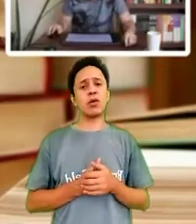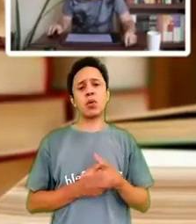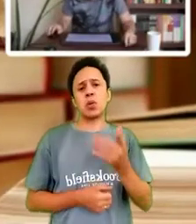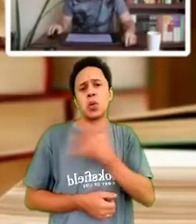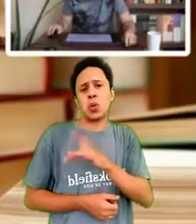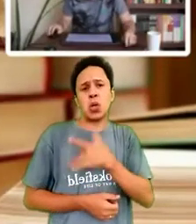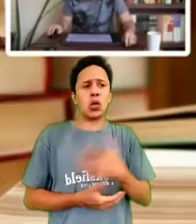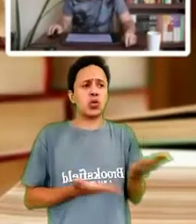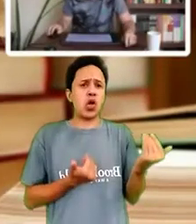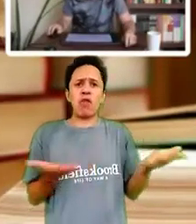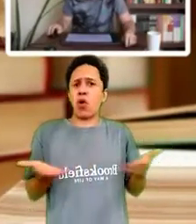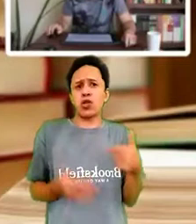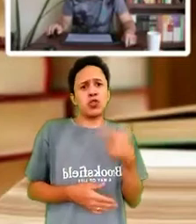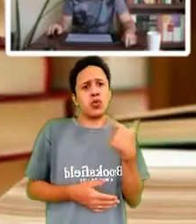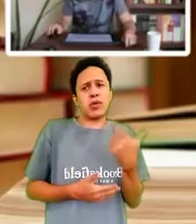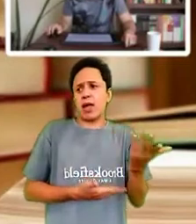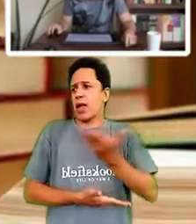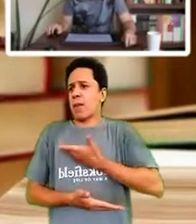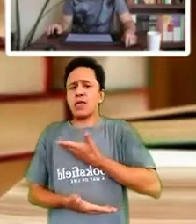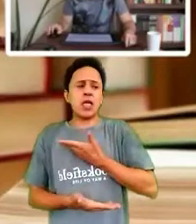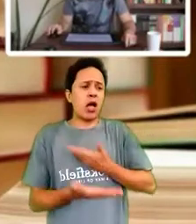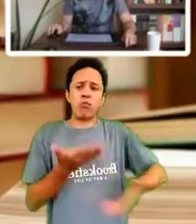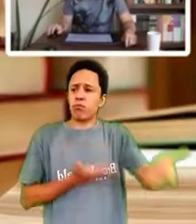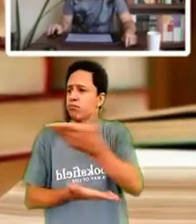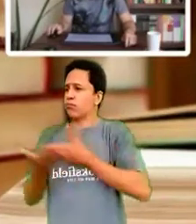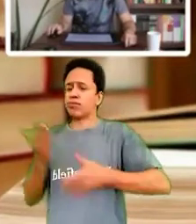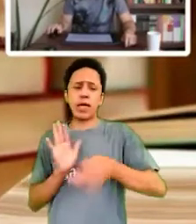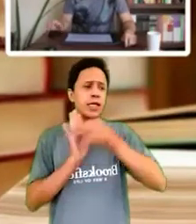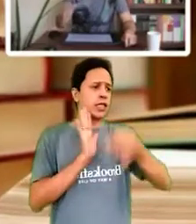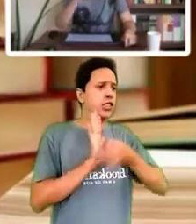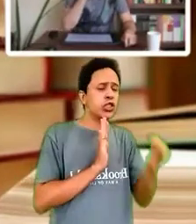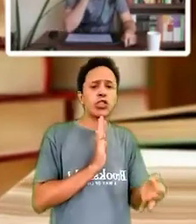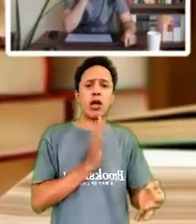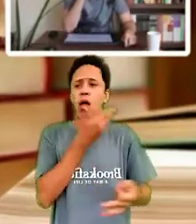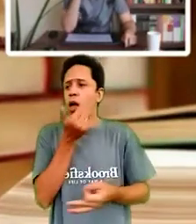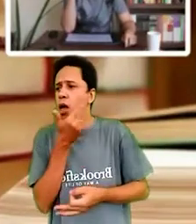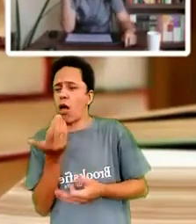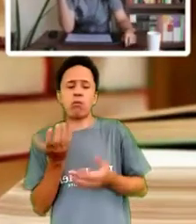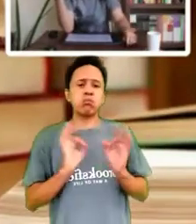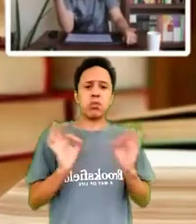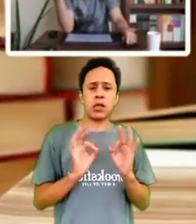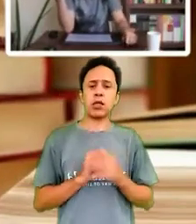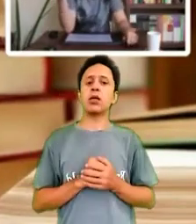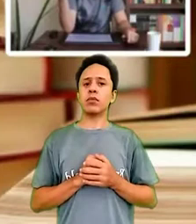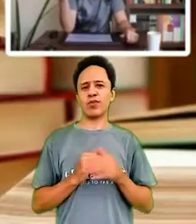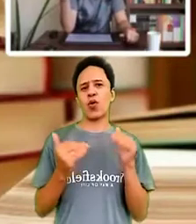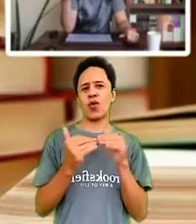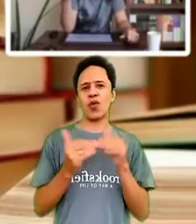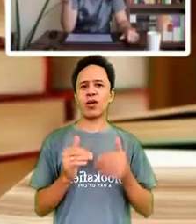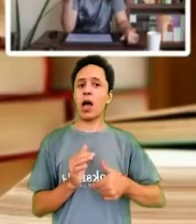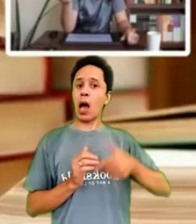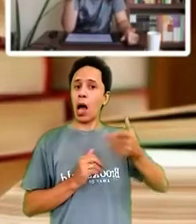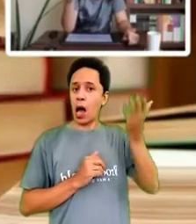tenho pena dos jovens de hoje que não desfrutam desse tipo de amizade crítica. Eu concordo, porque antes a gente podia falar e